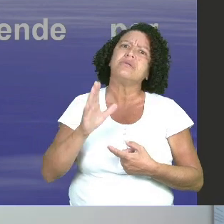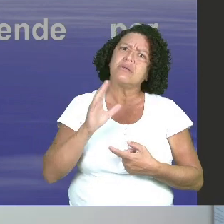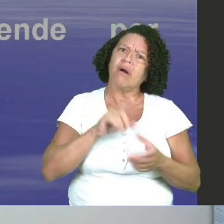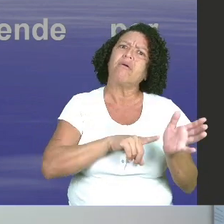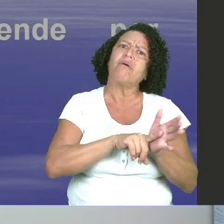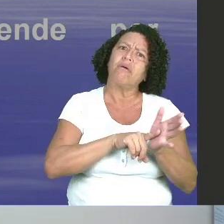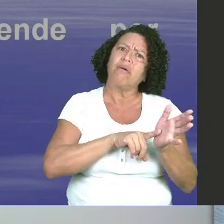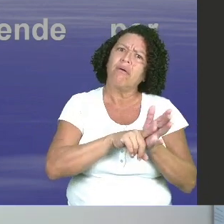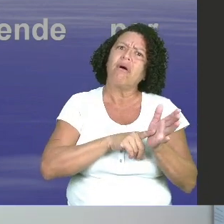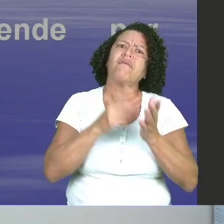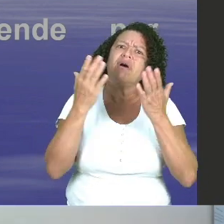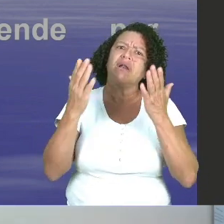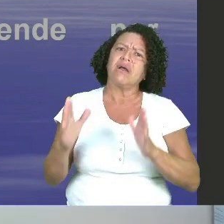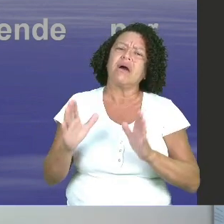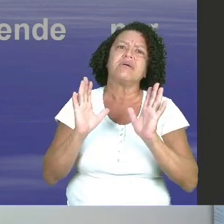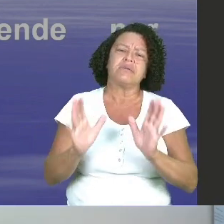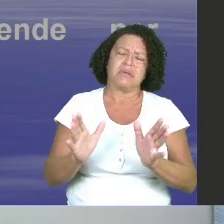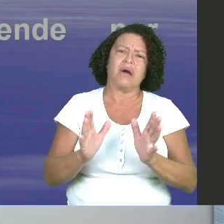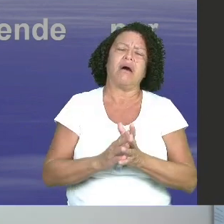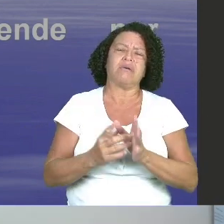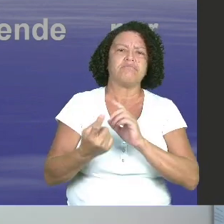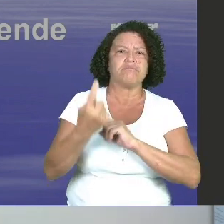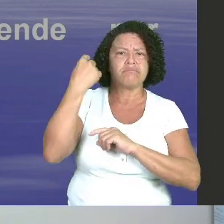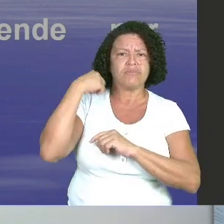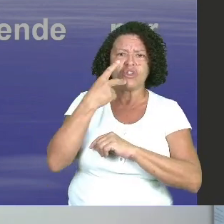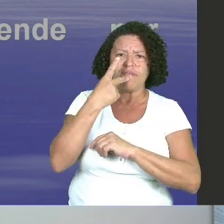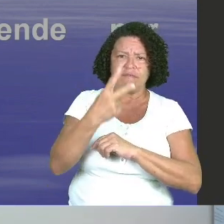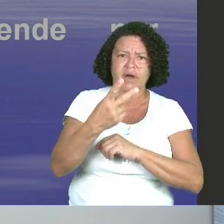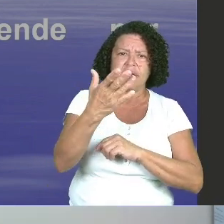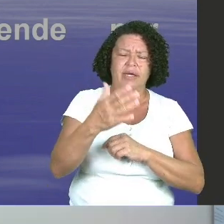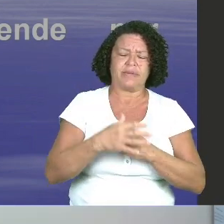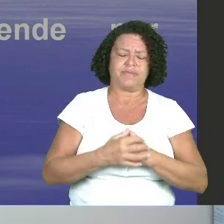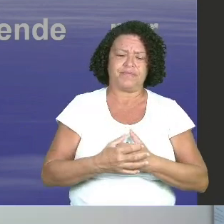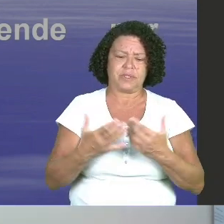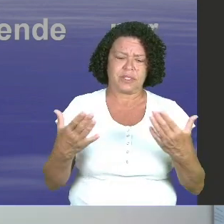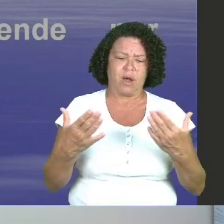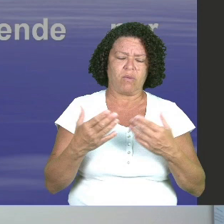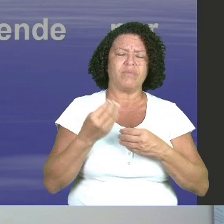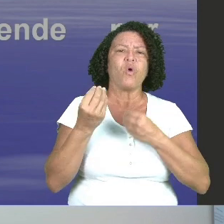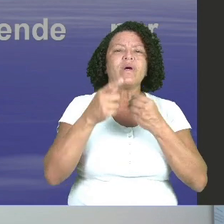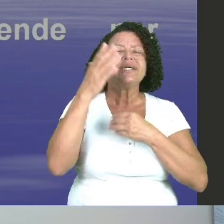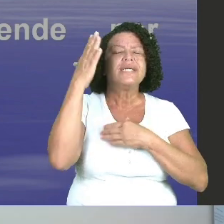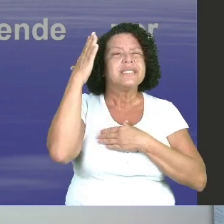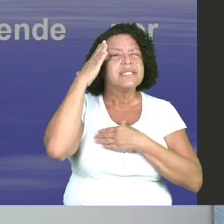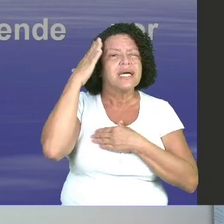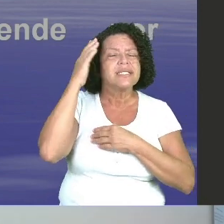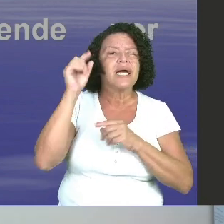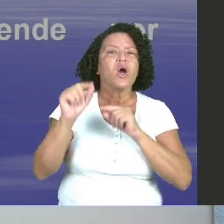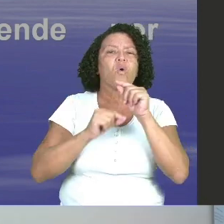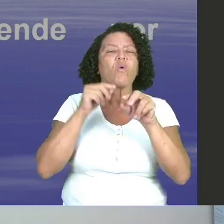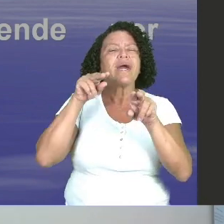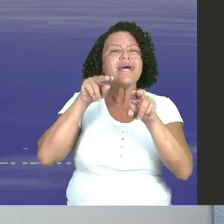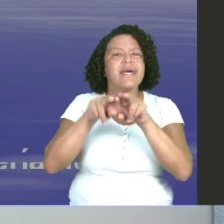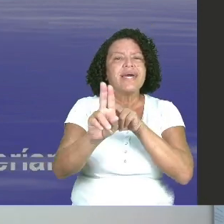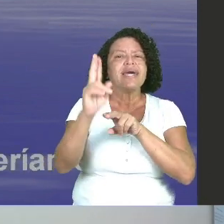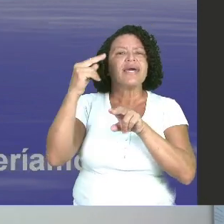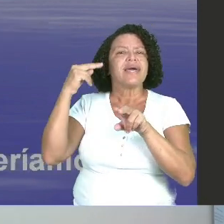gente passou anteriormente. Então, vamos lá. O que se entende, afinal, por reencarnação?